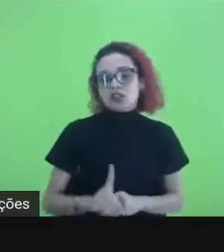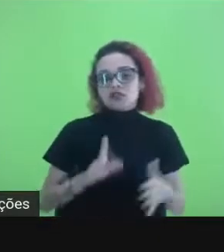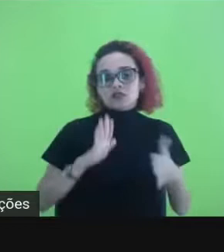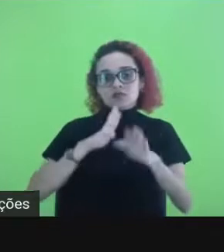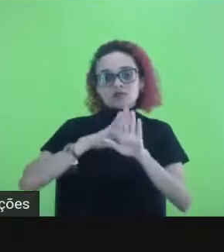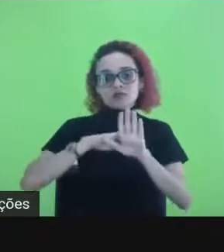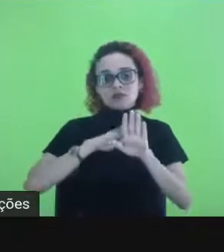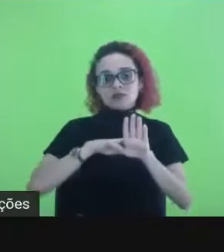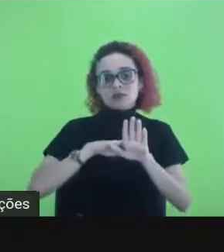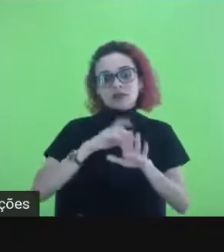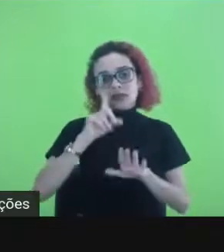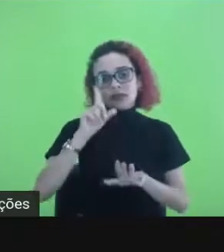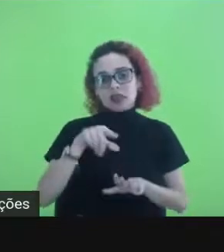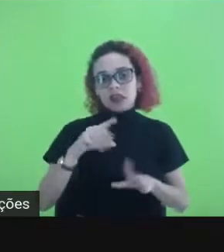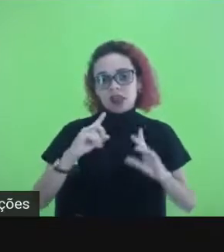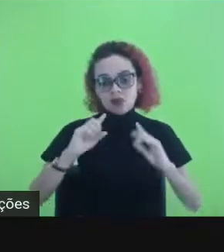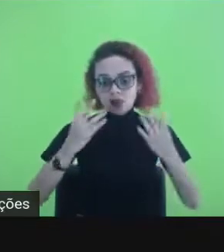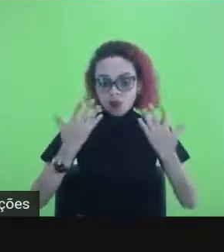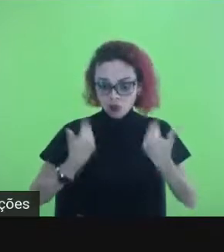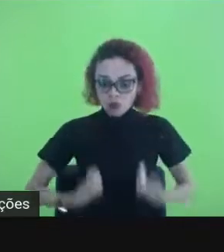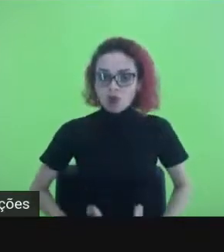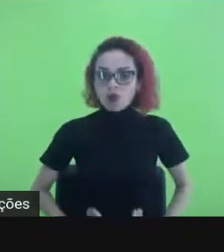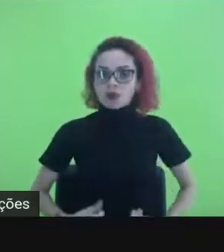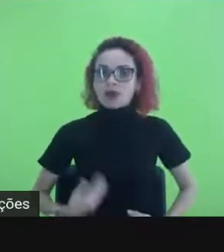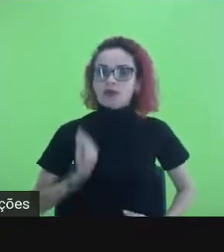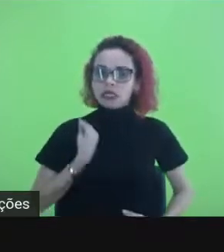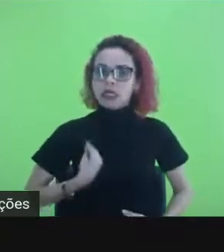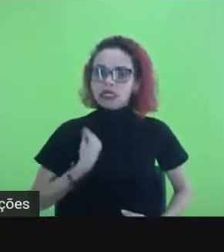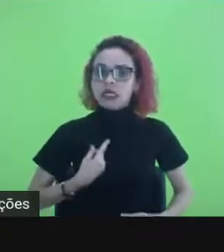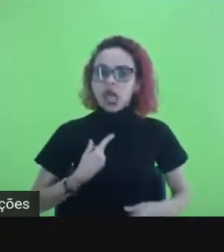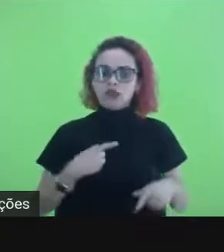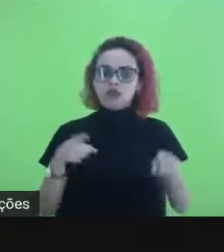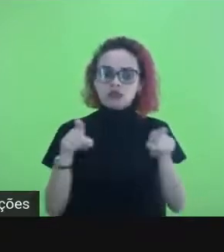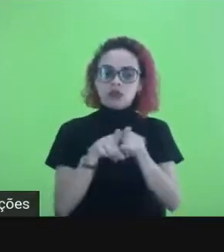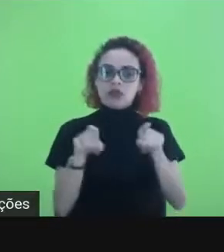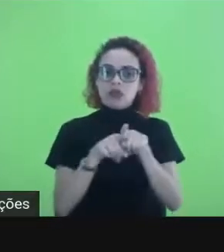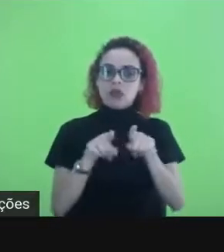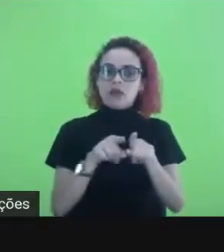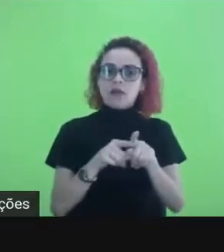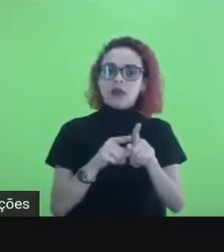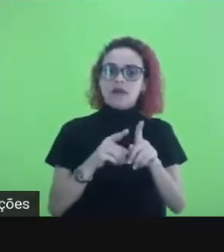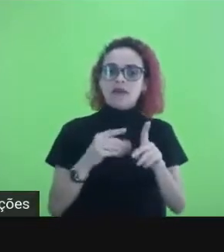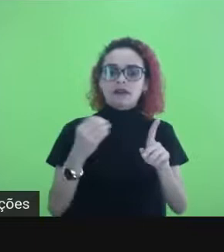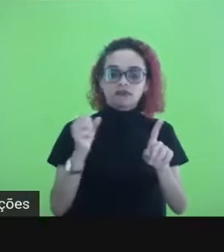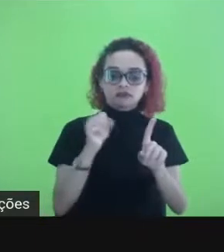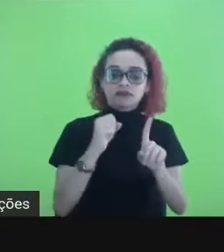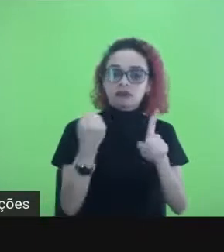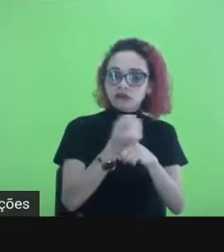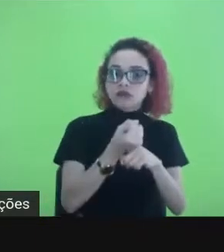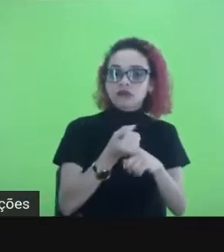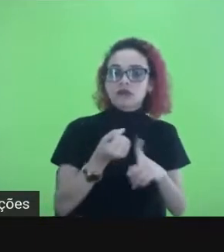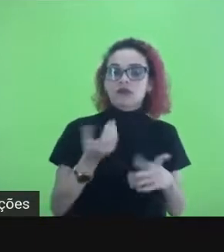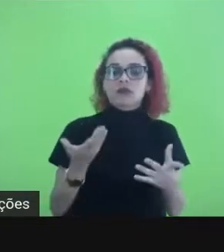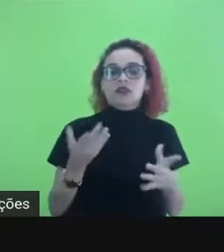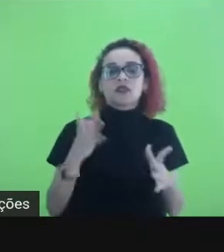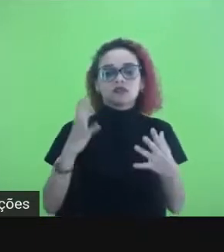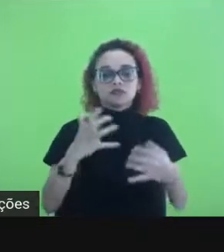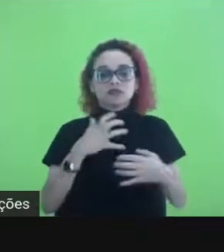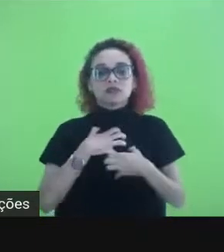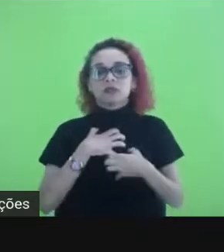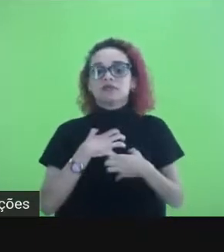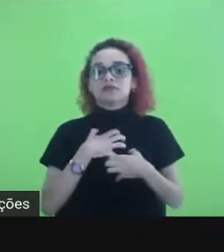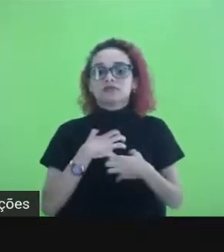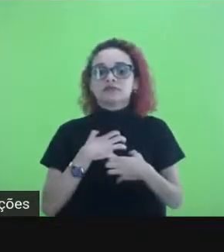corpos que estão presentes e que constroem também a cidade. Então, isso foi impactando muito assim, a